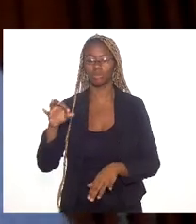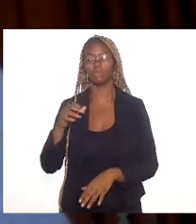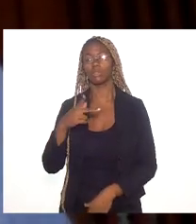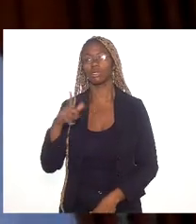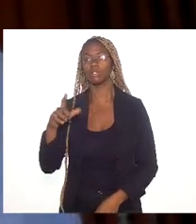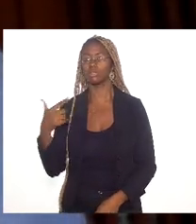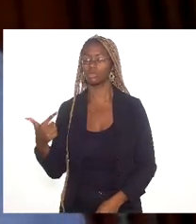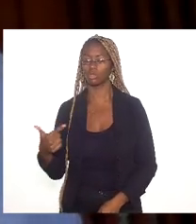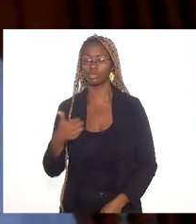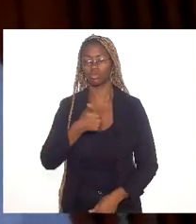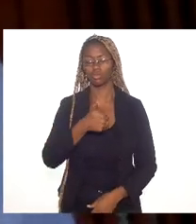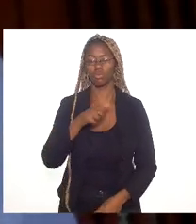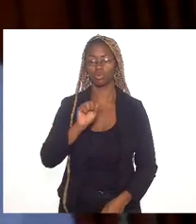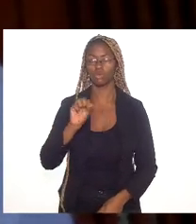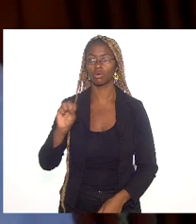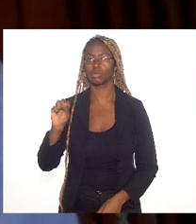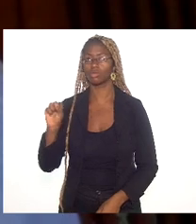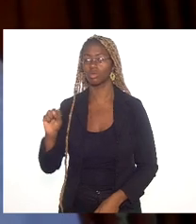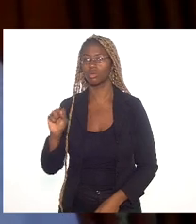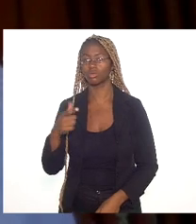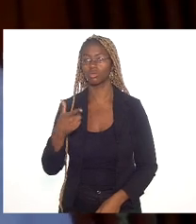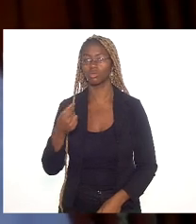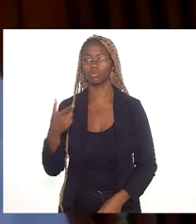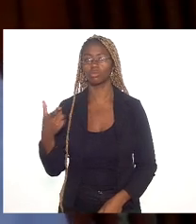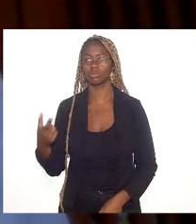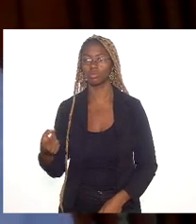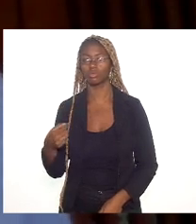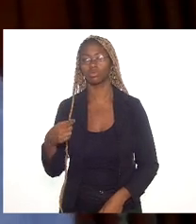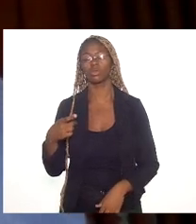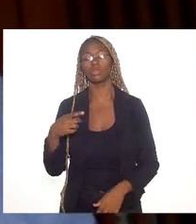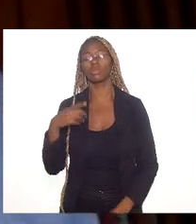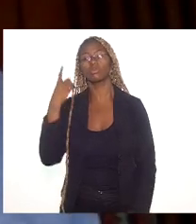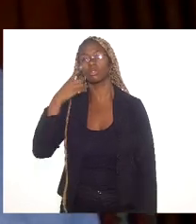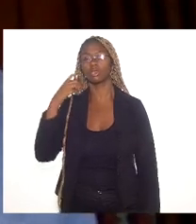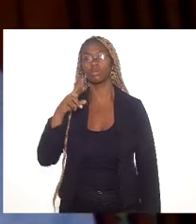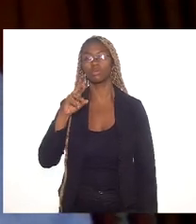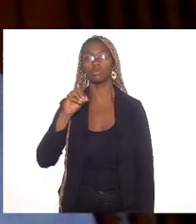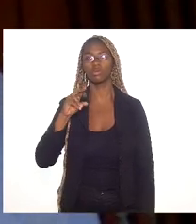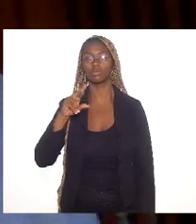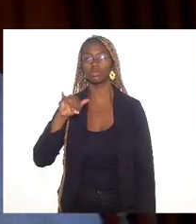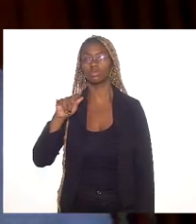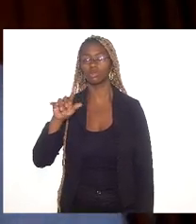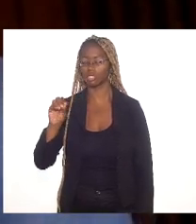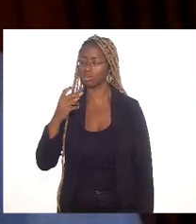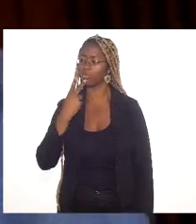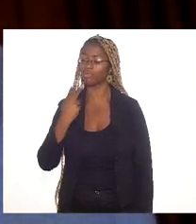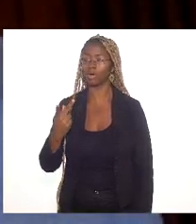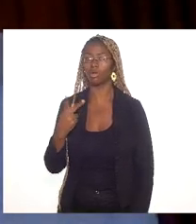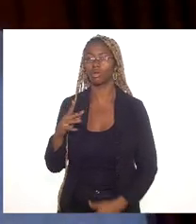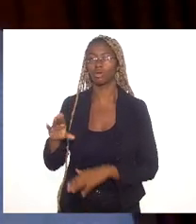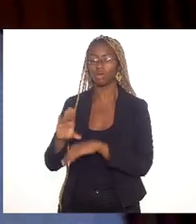2.1888. De 2020, autoria do deputado Rodrigo Bacelar, aparecer pela constitucionalidade.